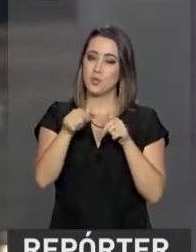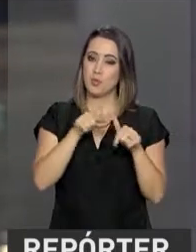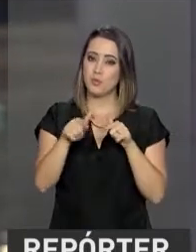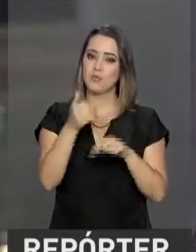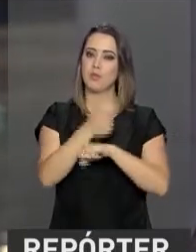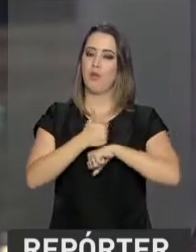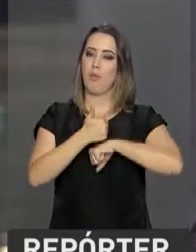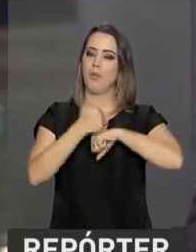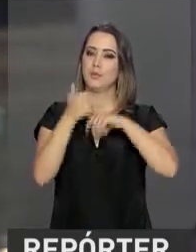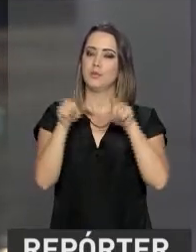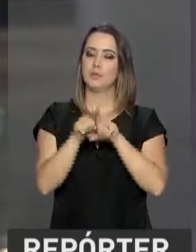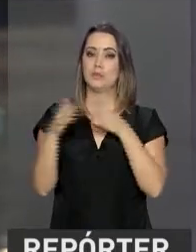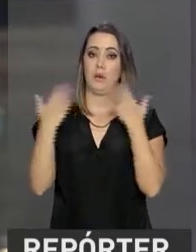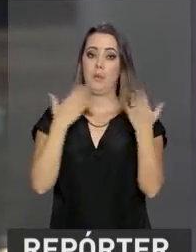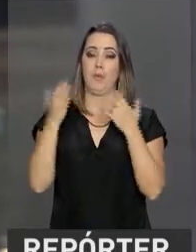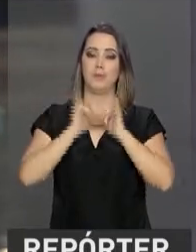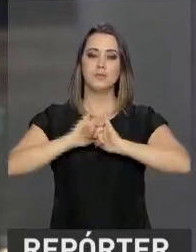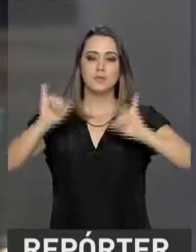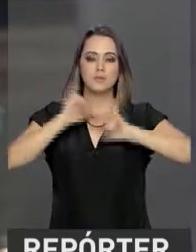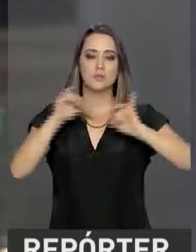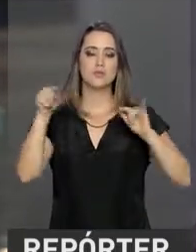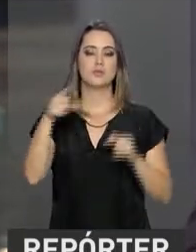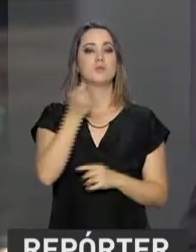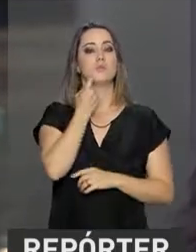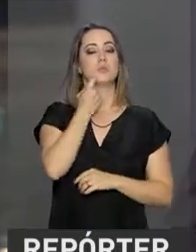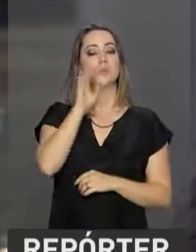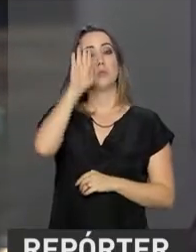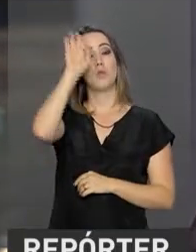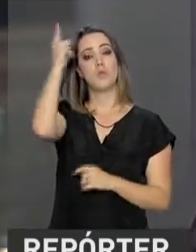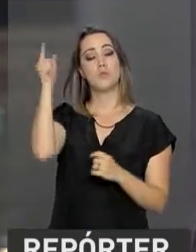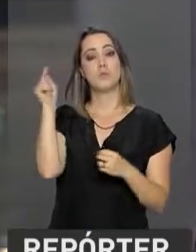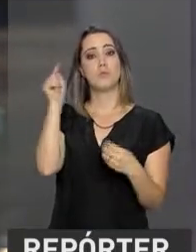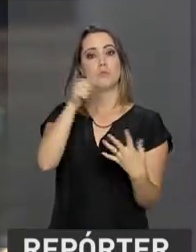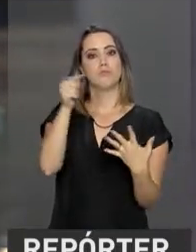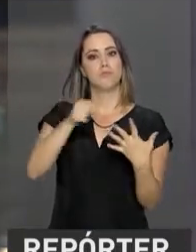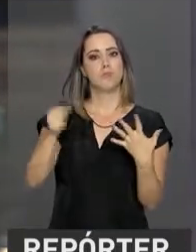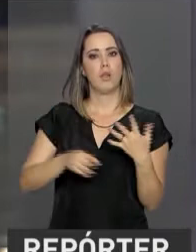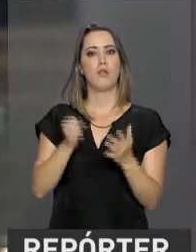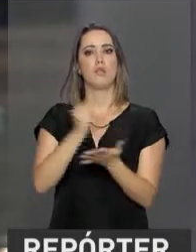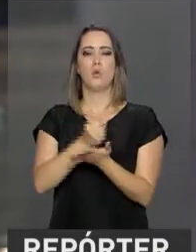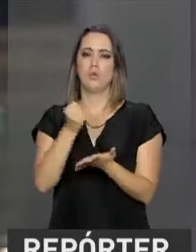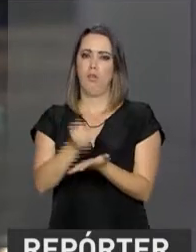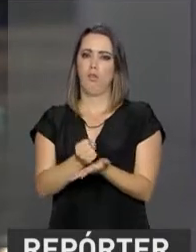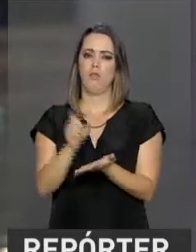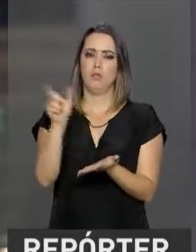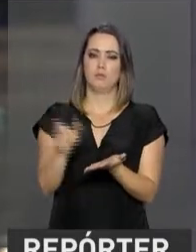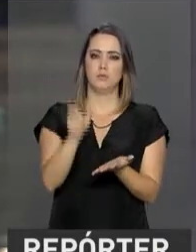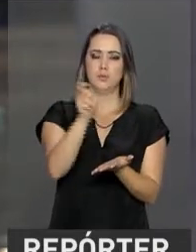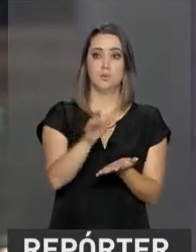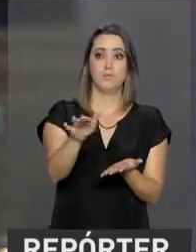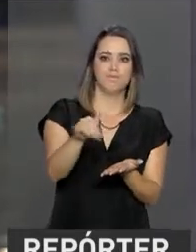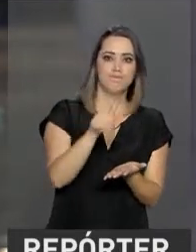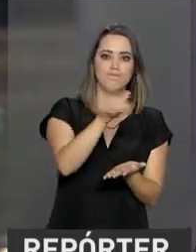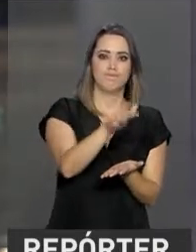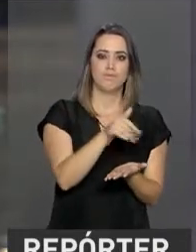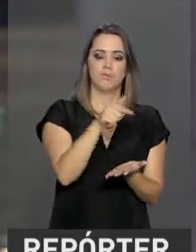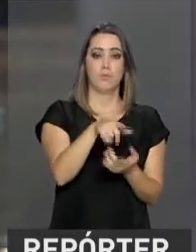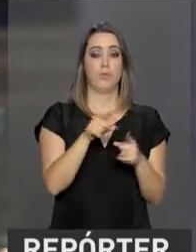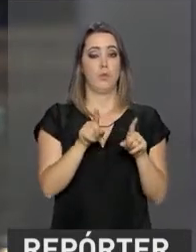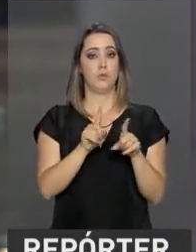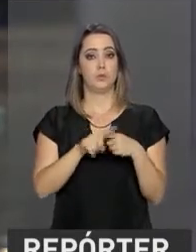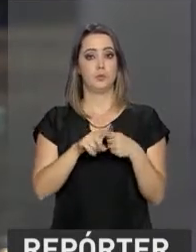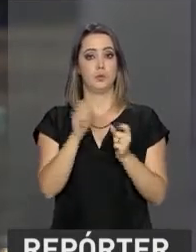aí nessa sexta feira os principais setores aí que contrataram esses jovens aprendizes foram o da indústria